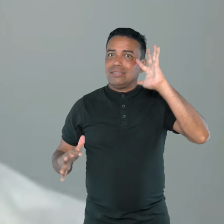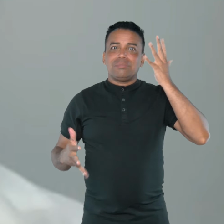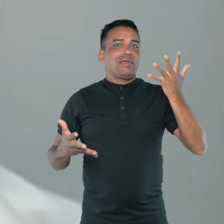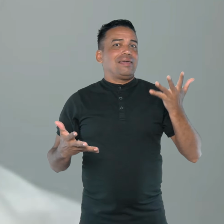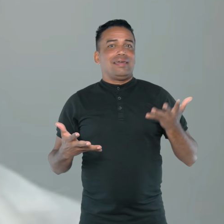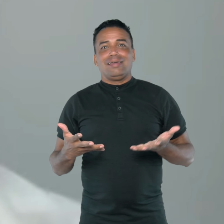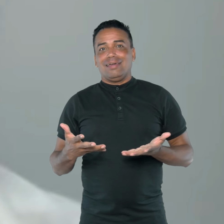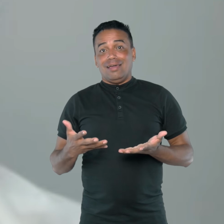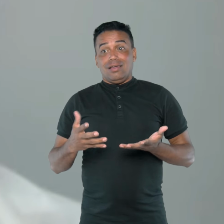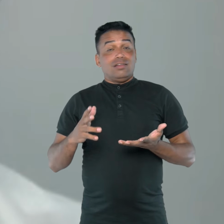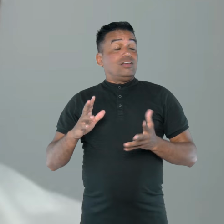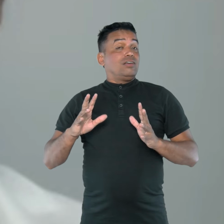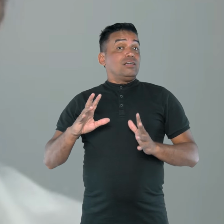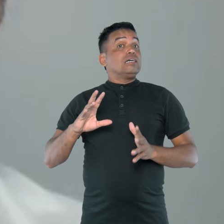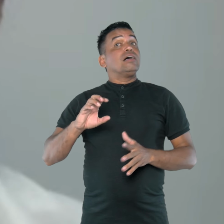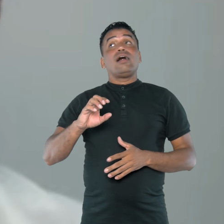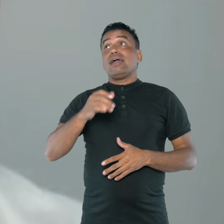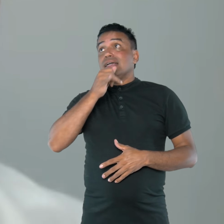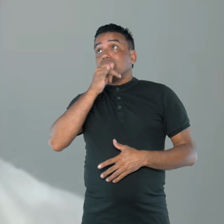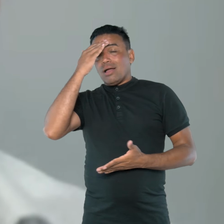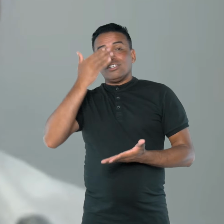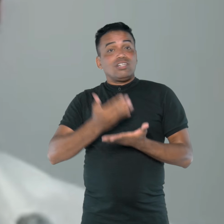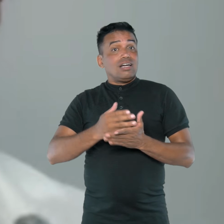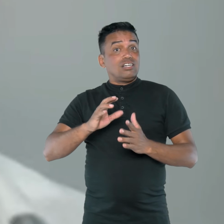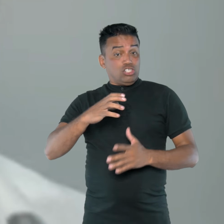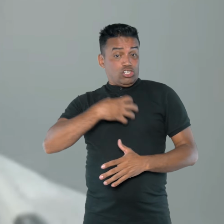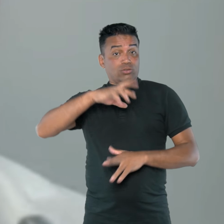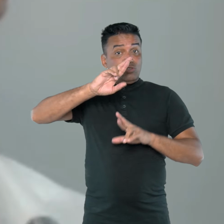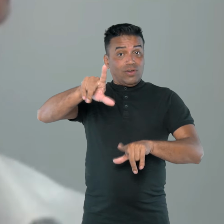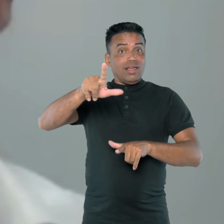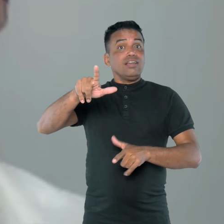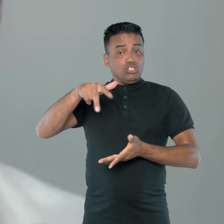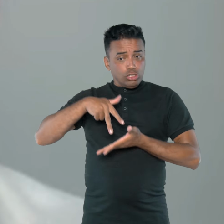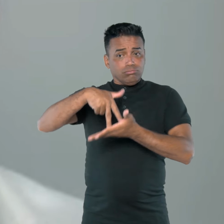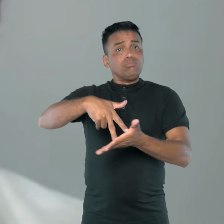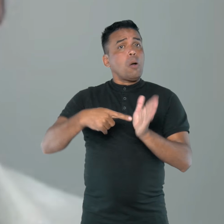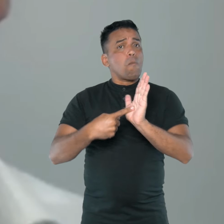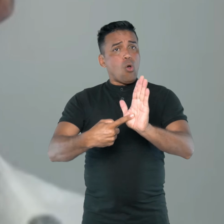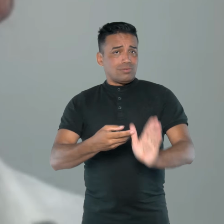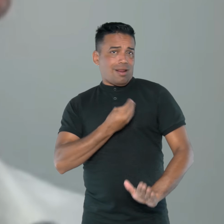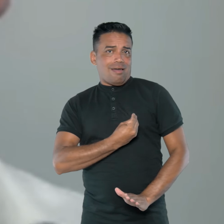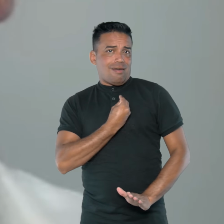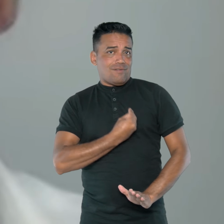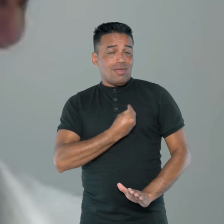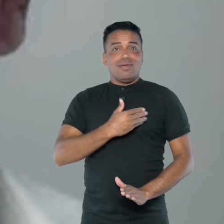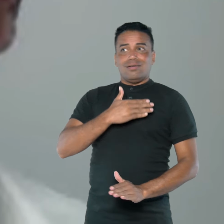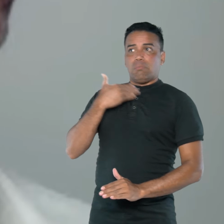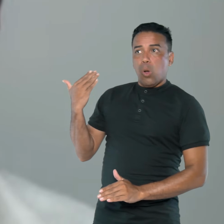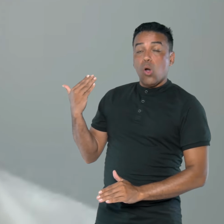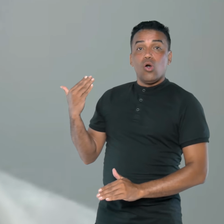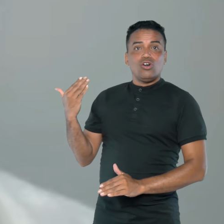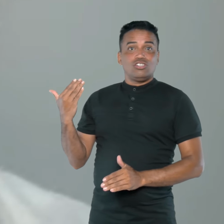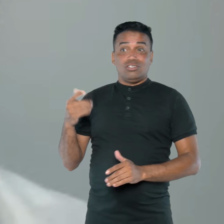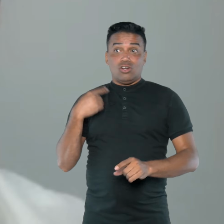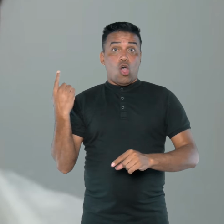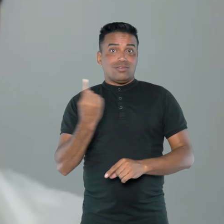forma existencial da gente se constituir a partir do momento em que a gente também se desnuda,